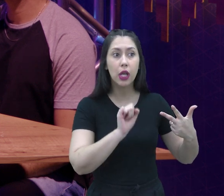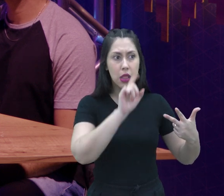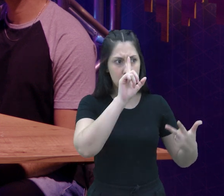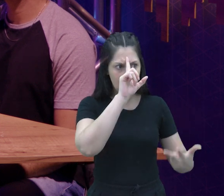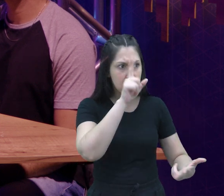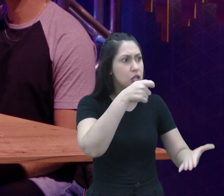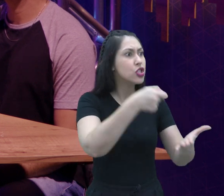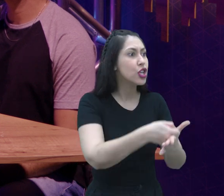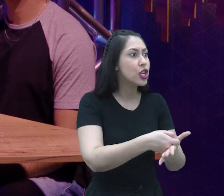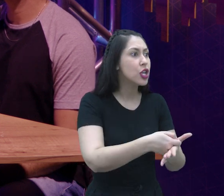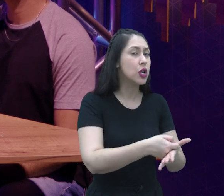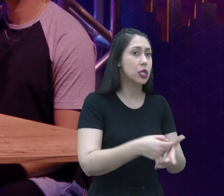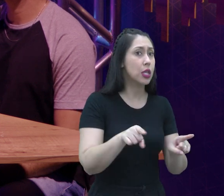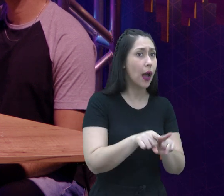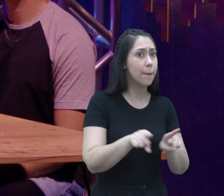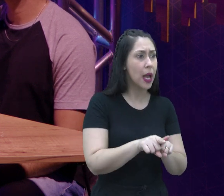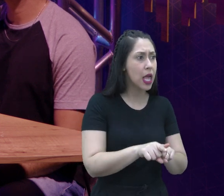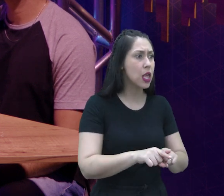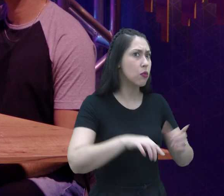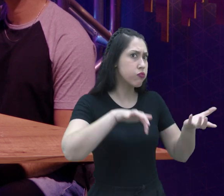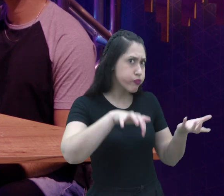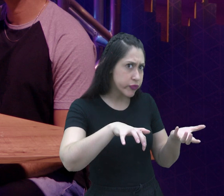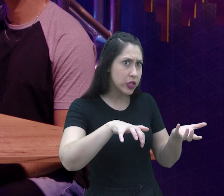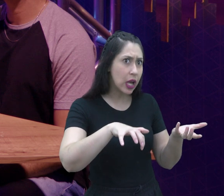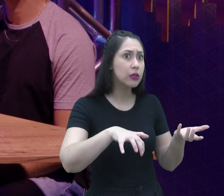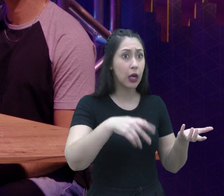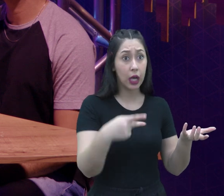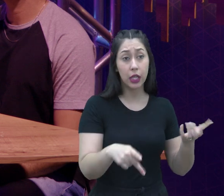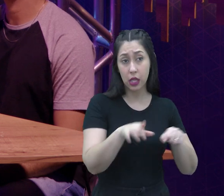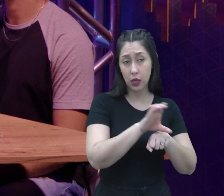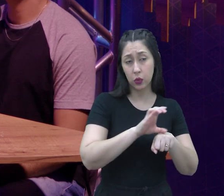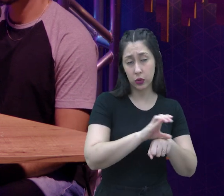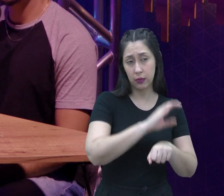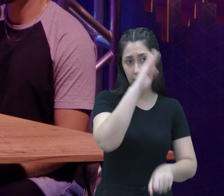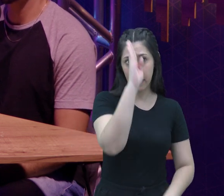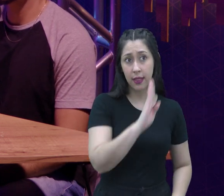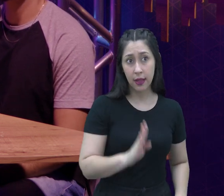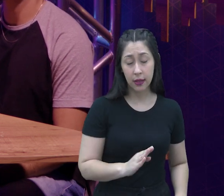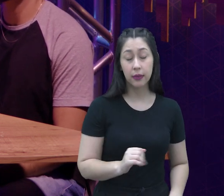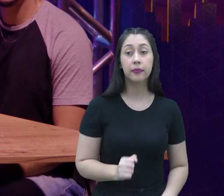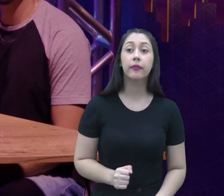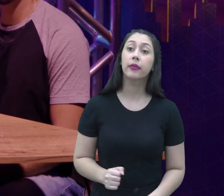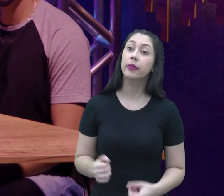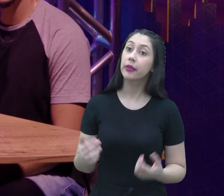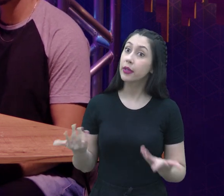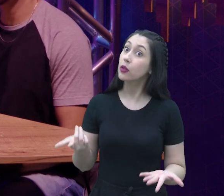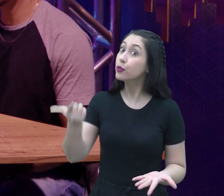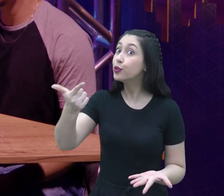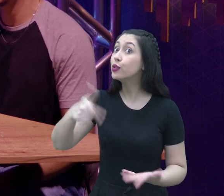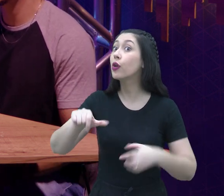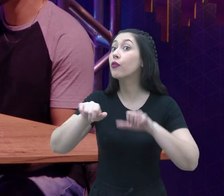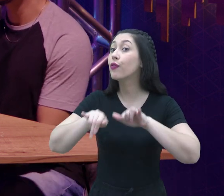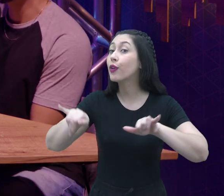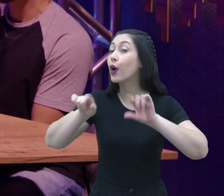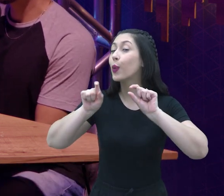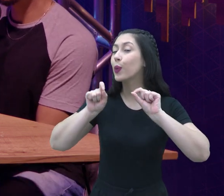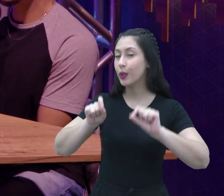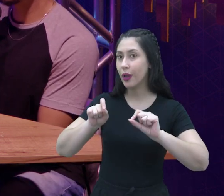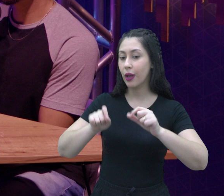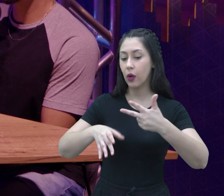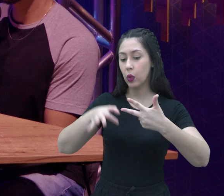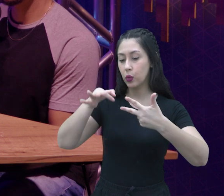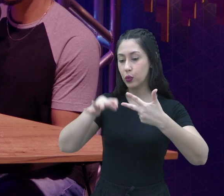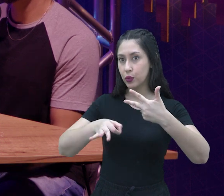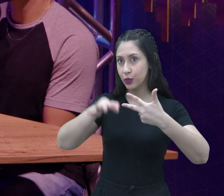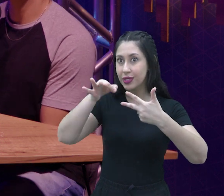Deputados e do Senado conforme estabelecido na Constituição brasileira. Exatamente. E mais uma vez, reforçando que o